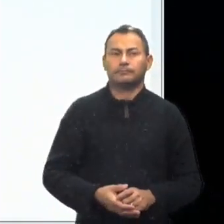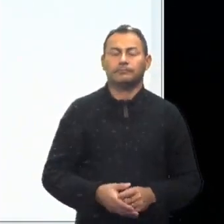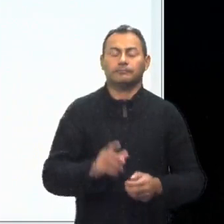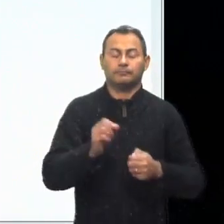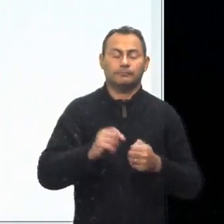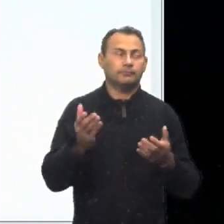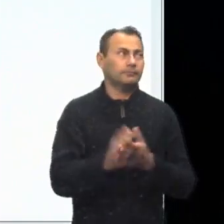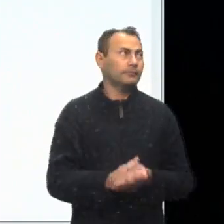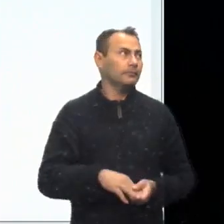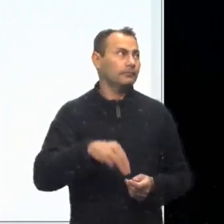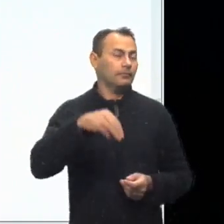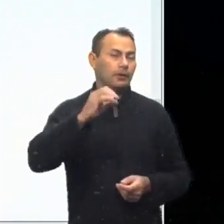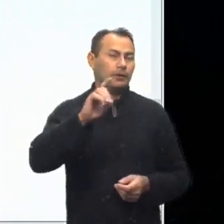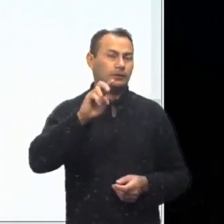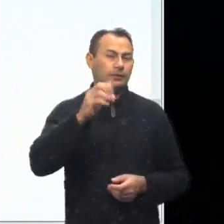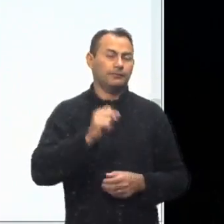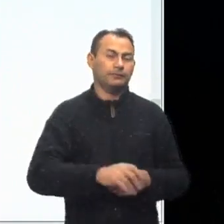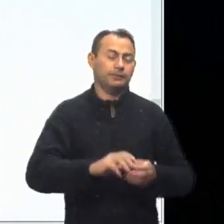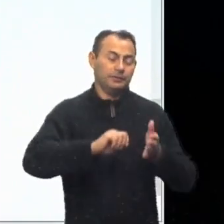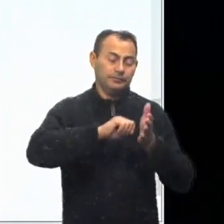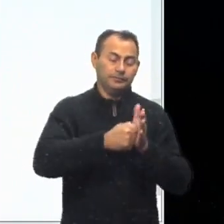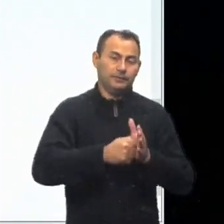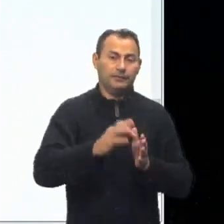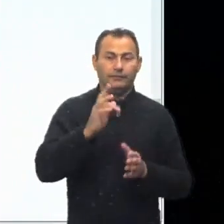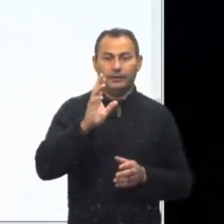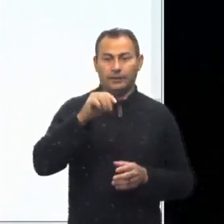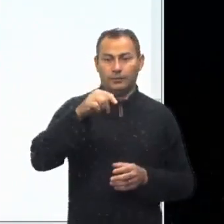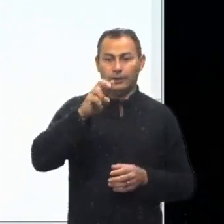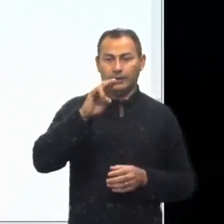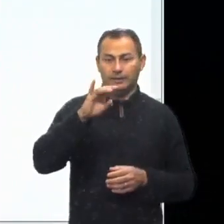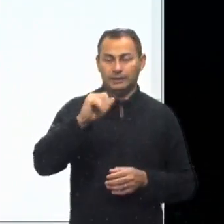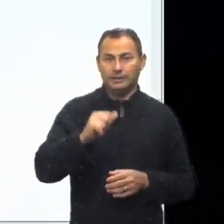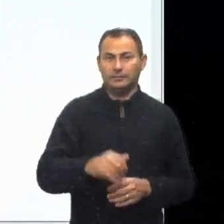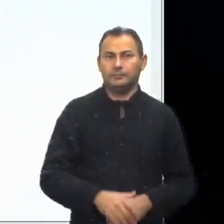vamos fazer a modulação por chaveamento de frequência.